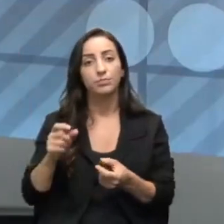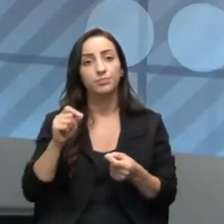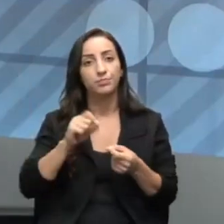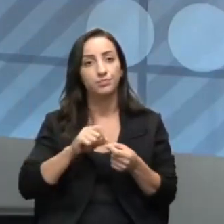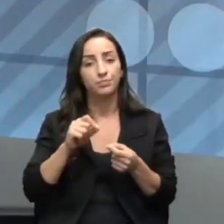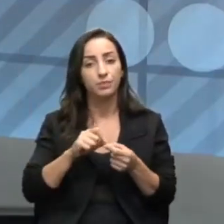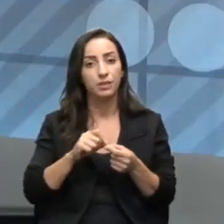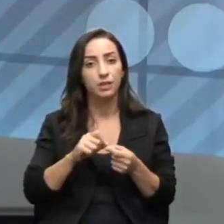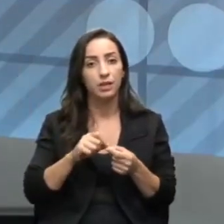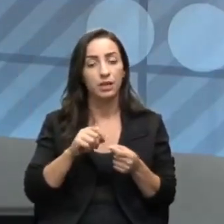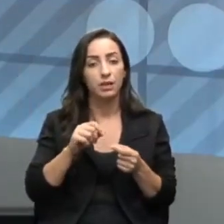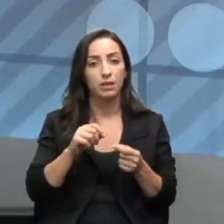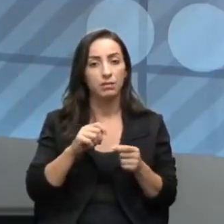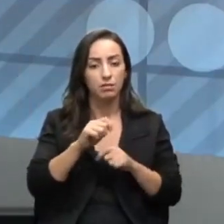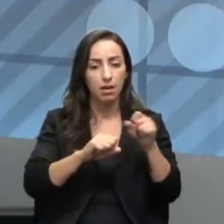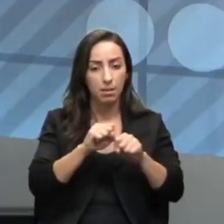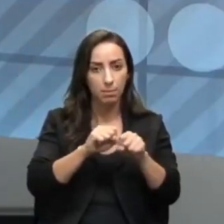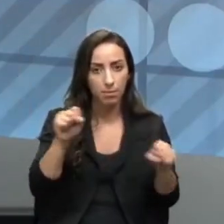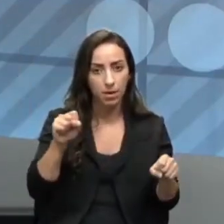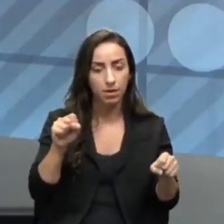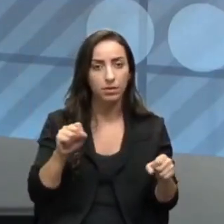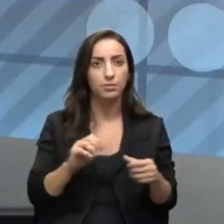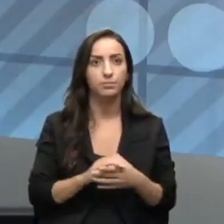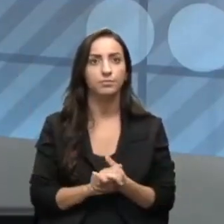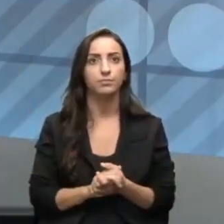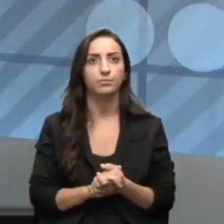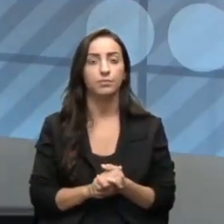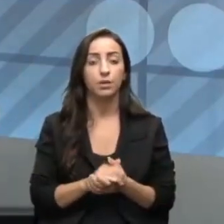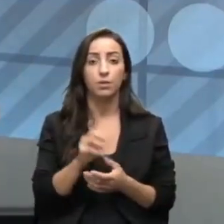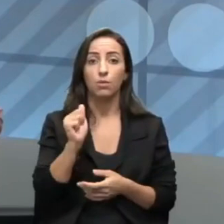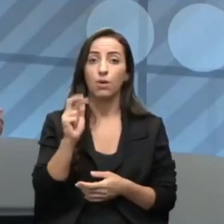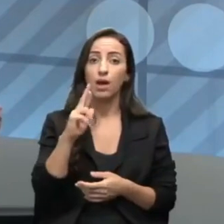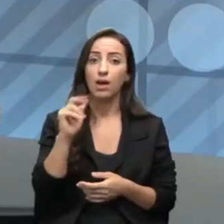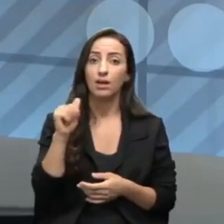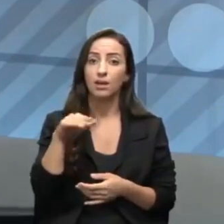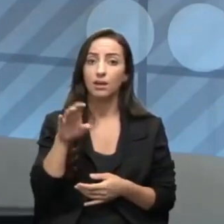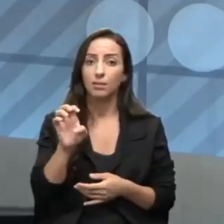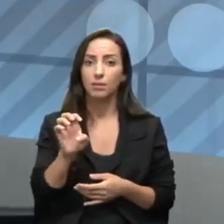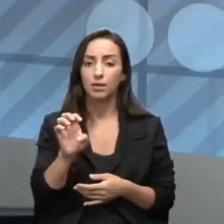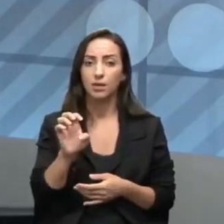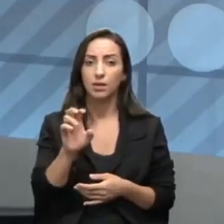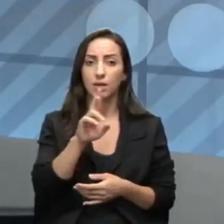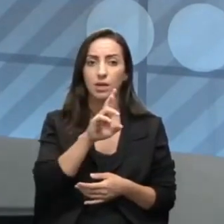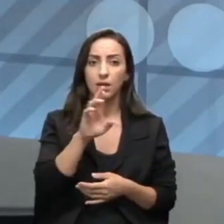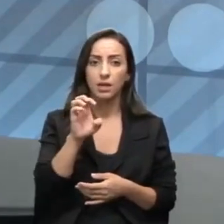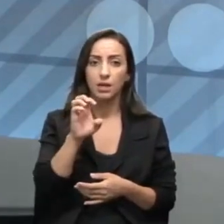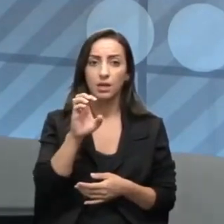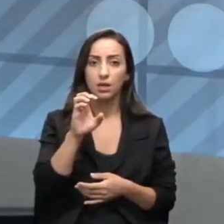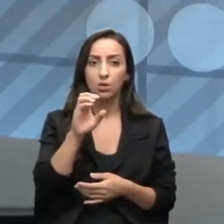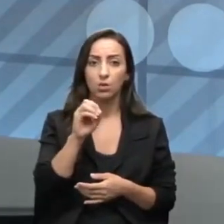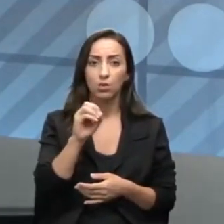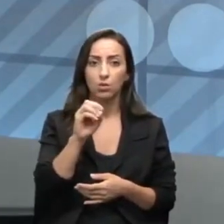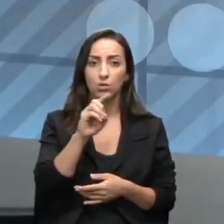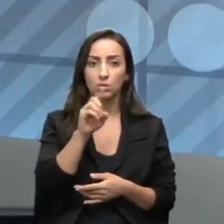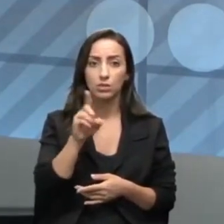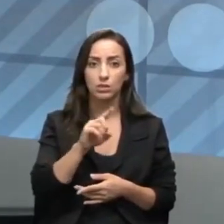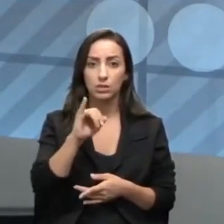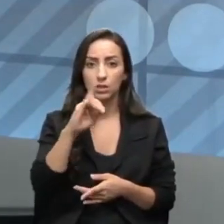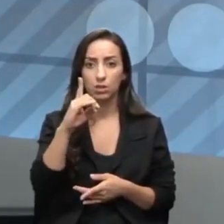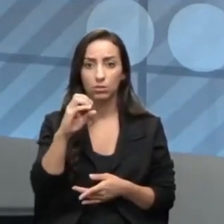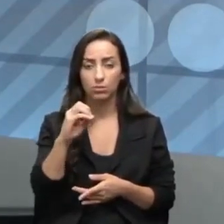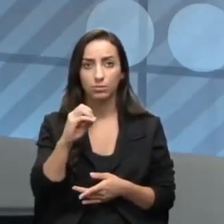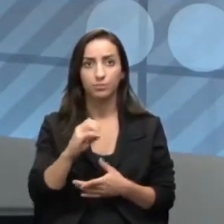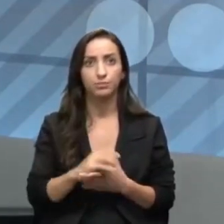a amarração nas extremidades com o arame recosido. Geralmente a gente usa na obra o arame recosido para amarrar o